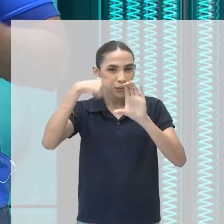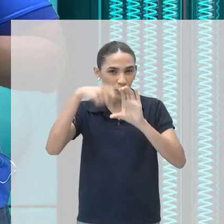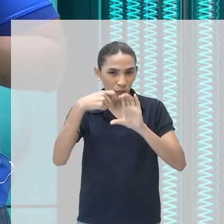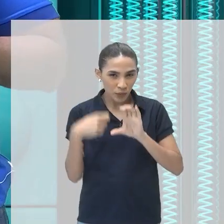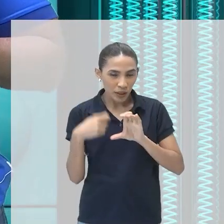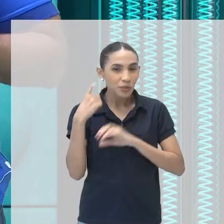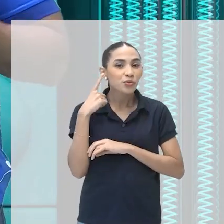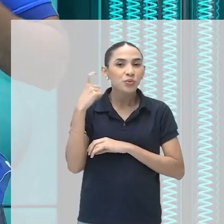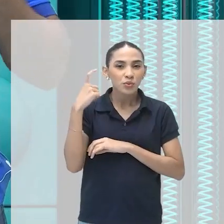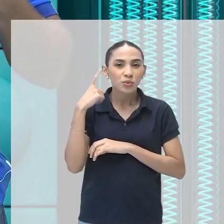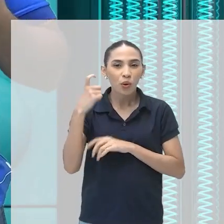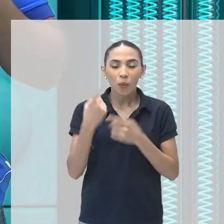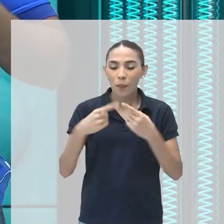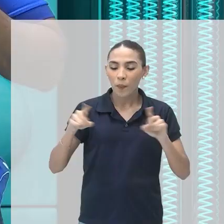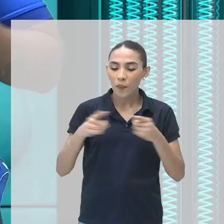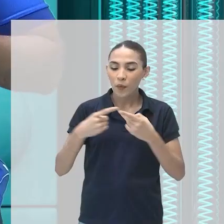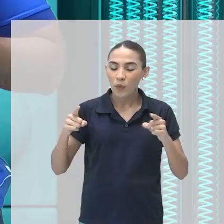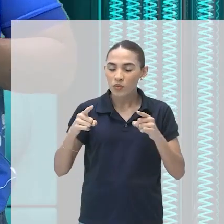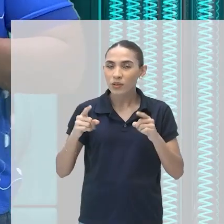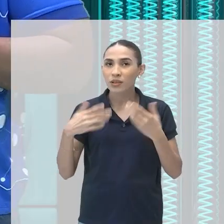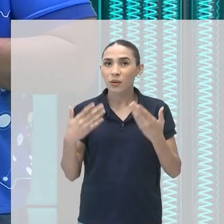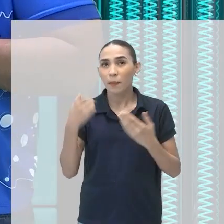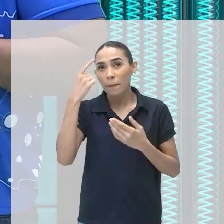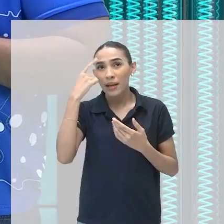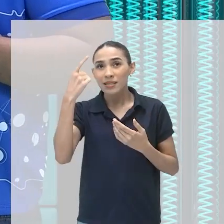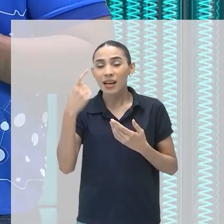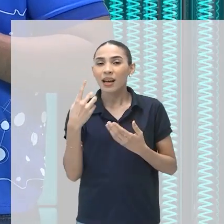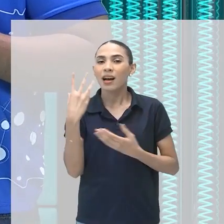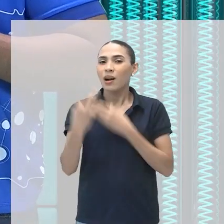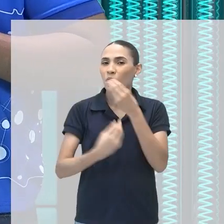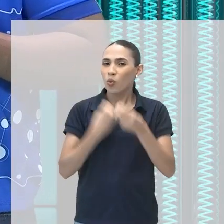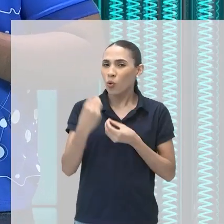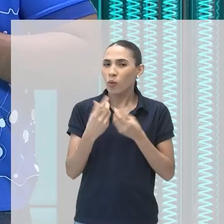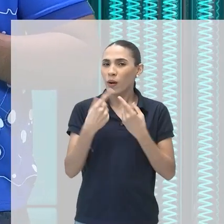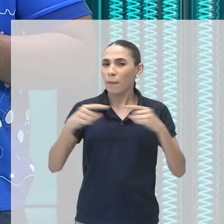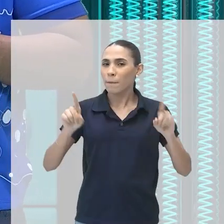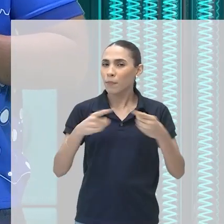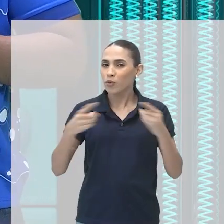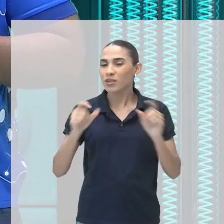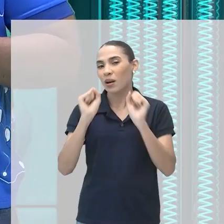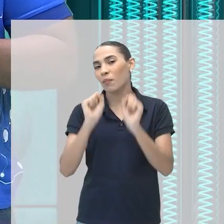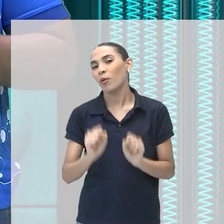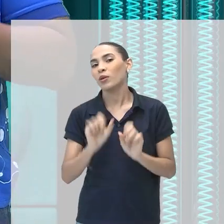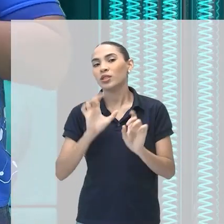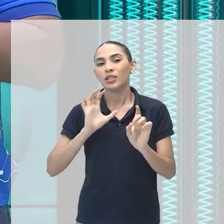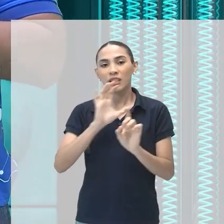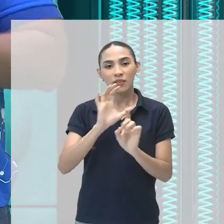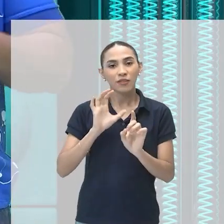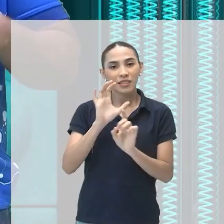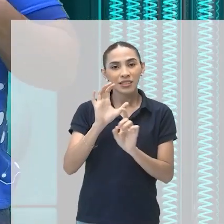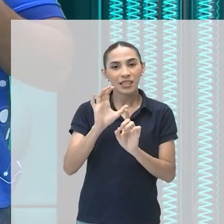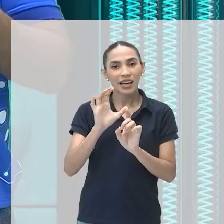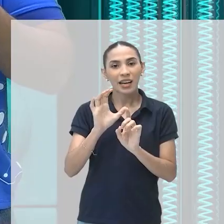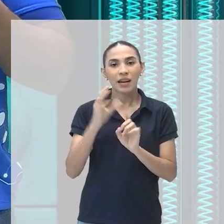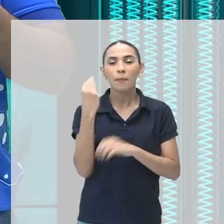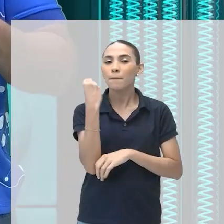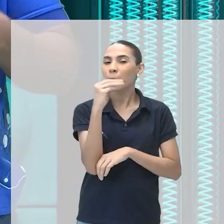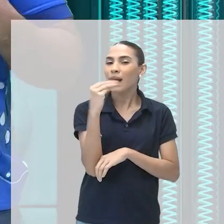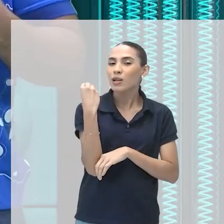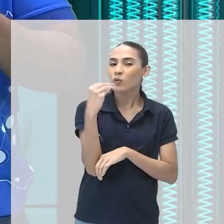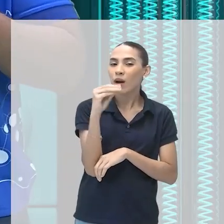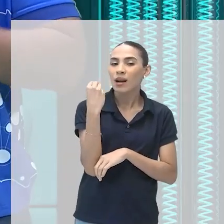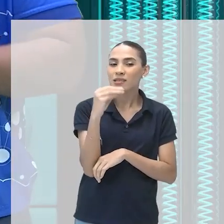um instrumental. E aí nós temos que pensar como a trilha sonora pode influenciar na persuasão,